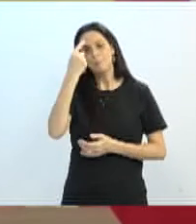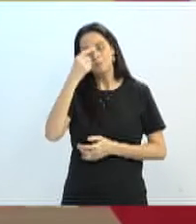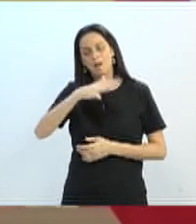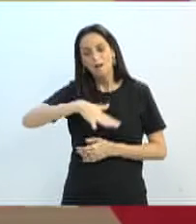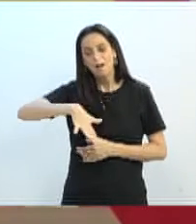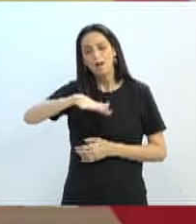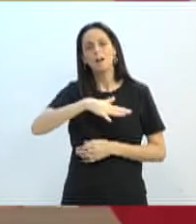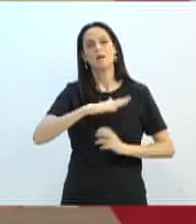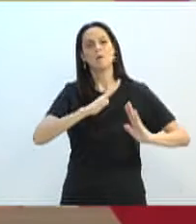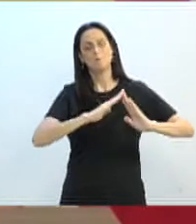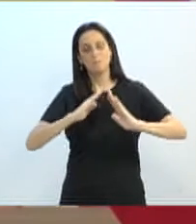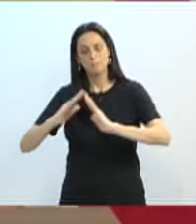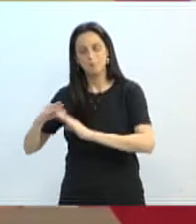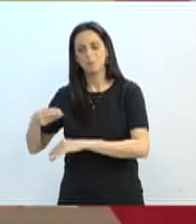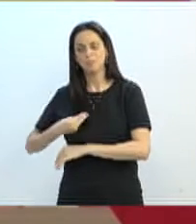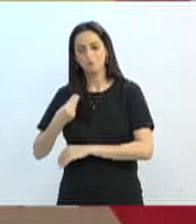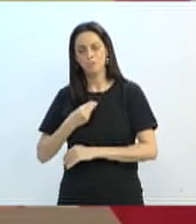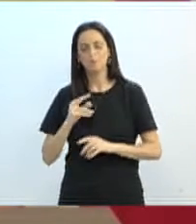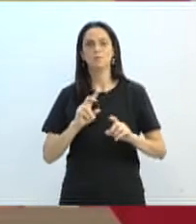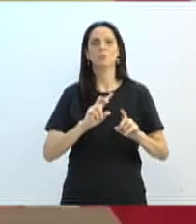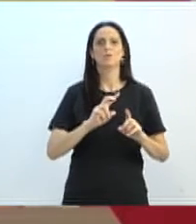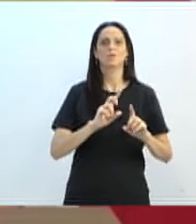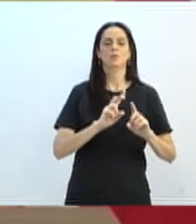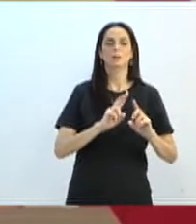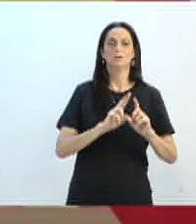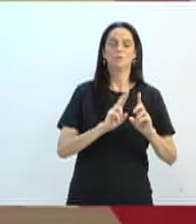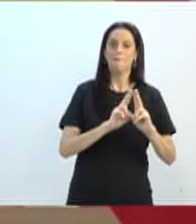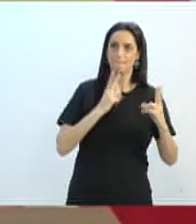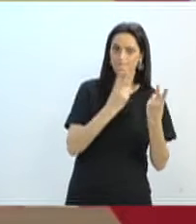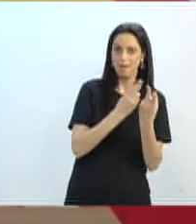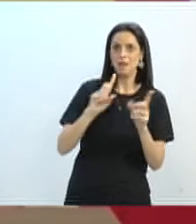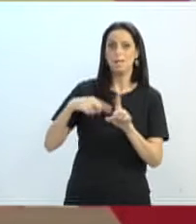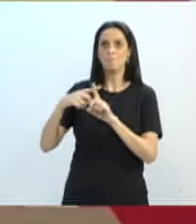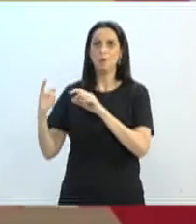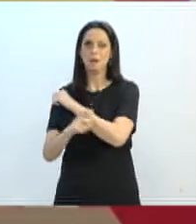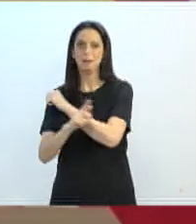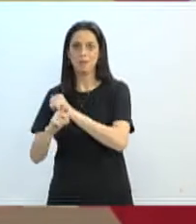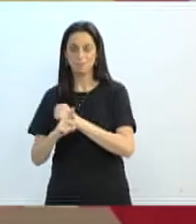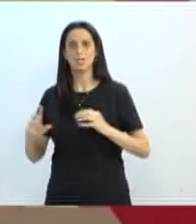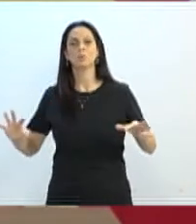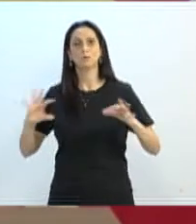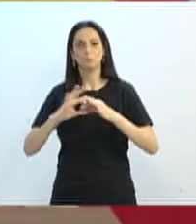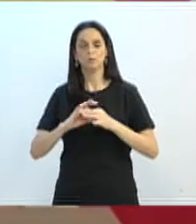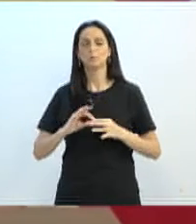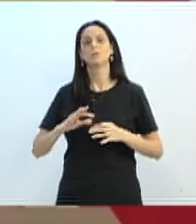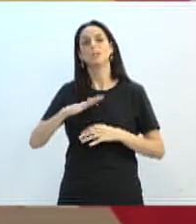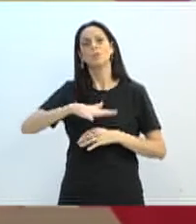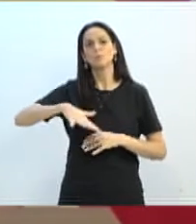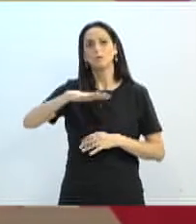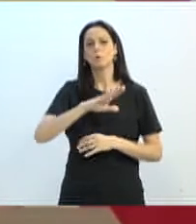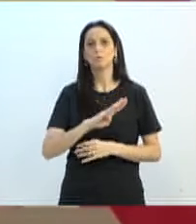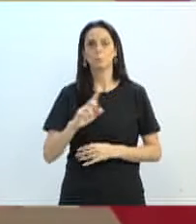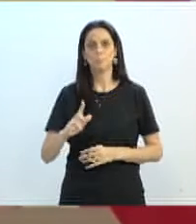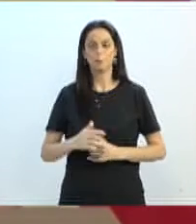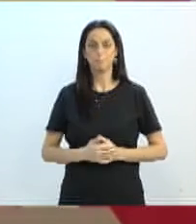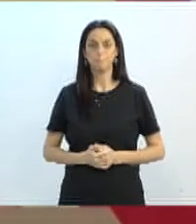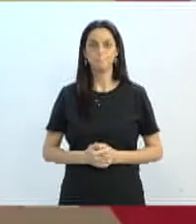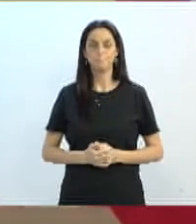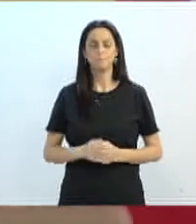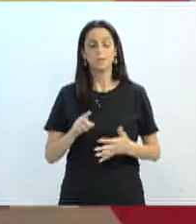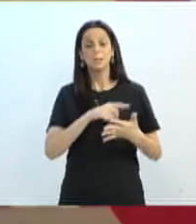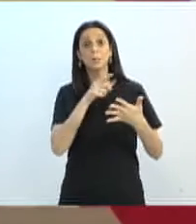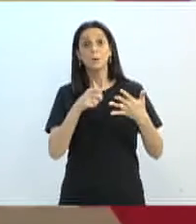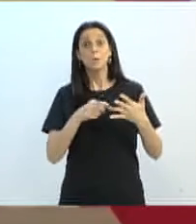não só da região da Grande Velha, mas sim de toda o Garcia e também de toda Blumenau. Outro assunto que eu trago aqui